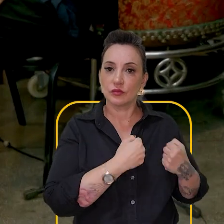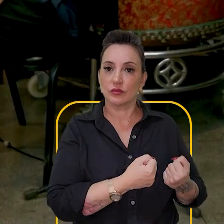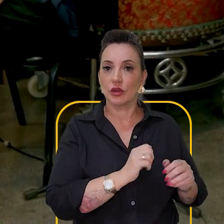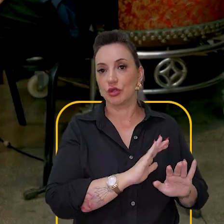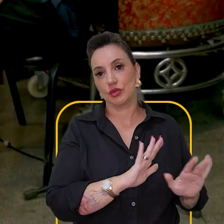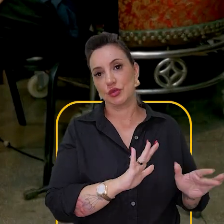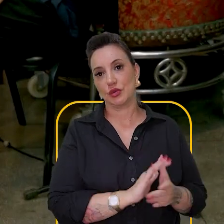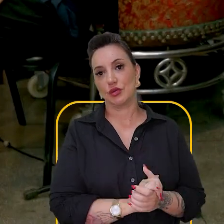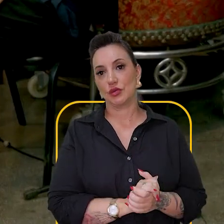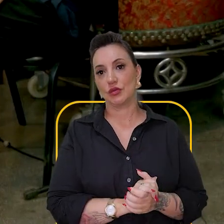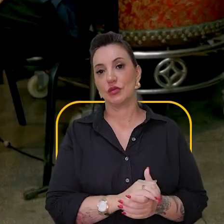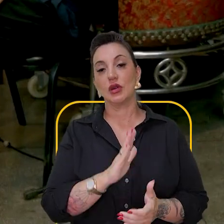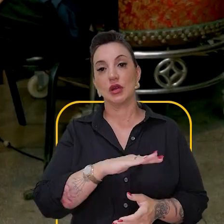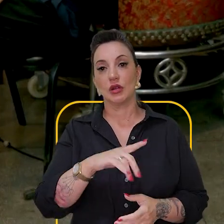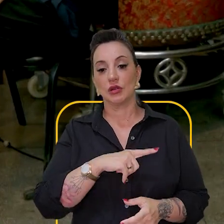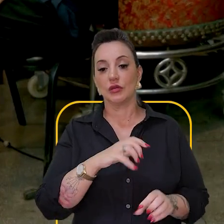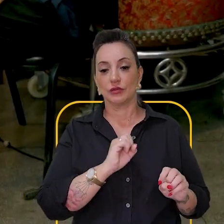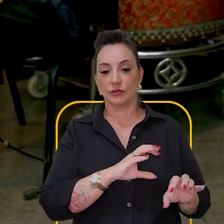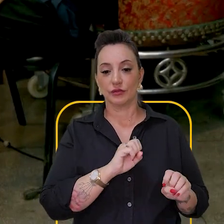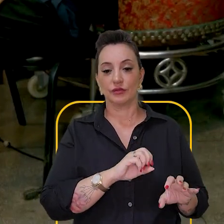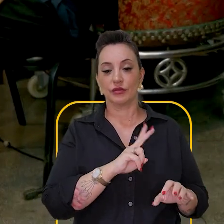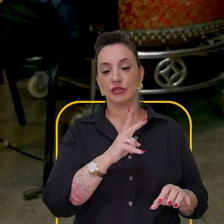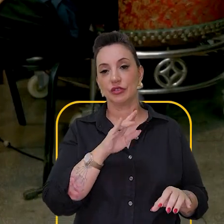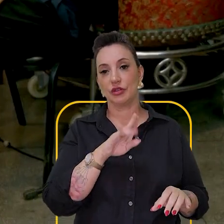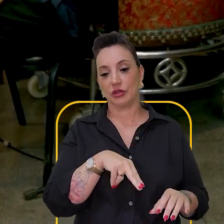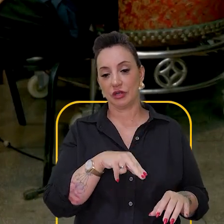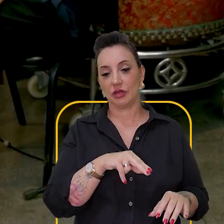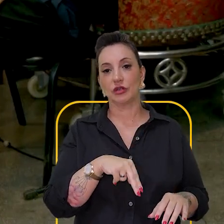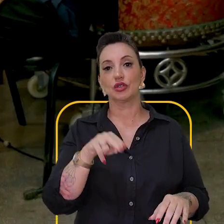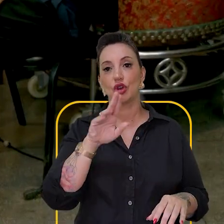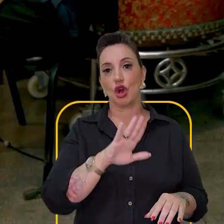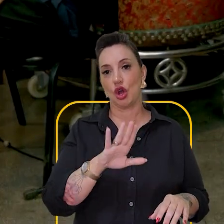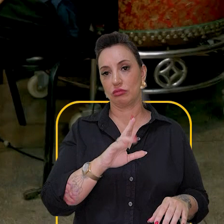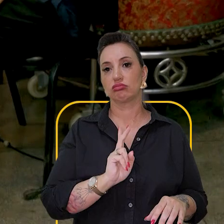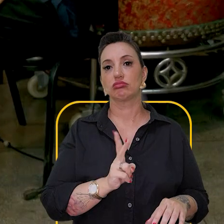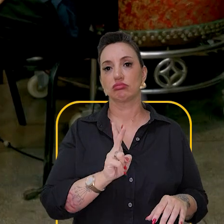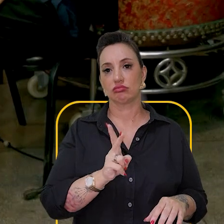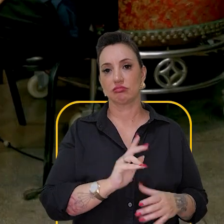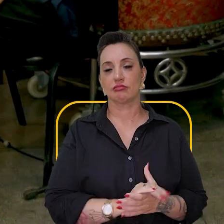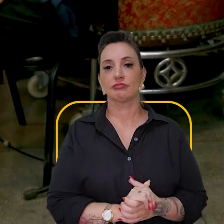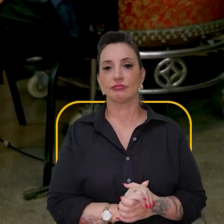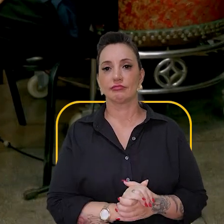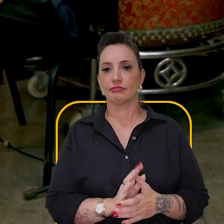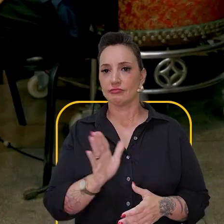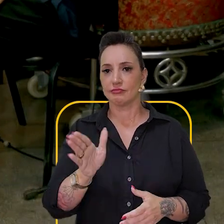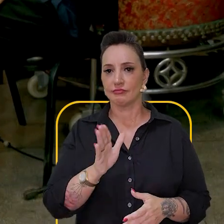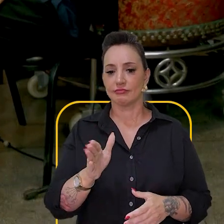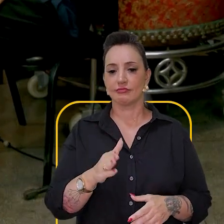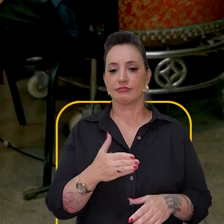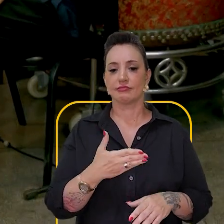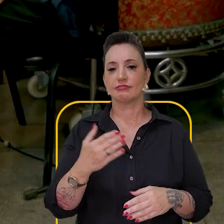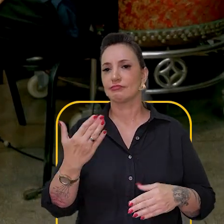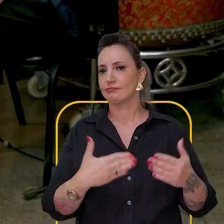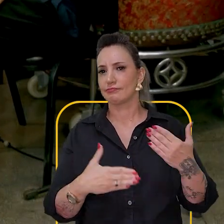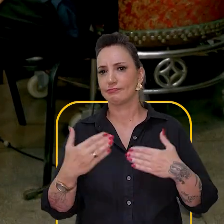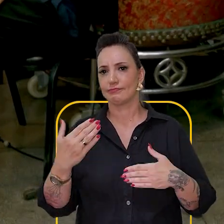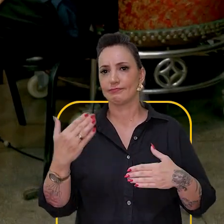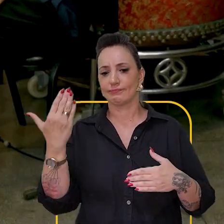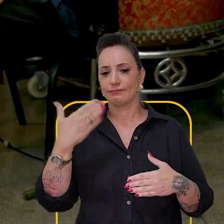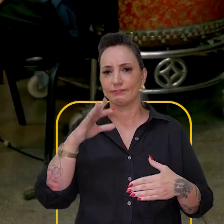resolvi ficar só com o Wi e me dedicar só só ele eu tenho alunos que dão aula de cholim do Norte